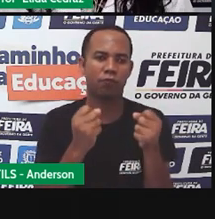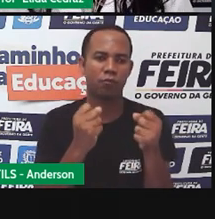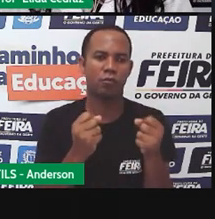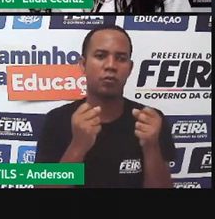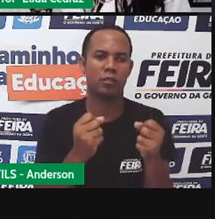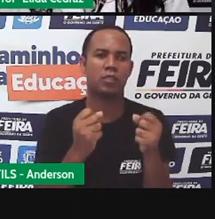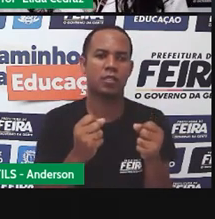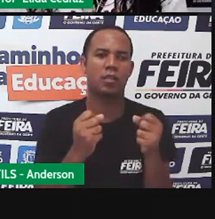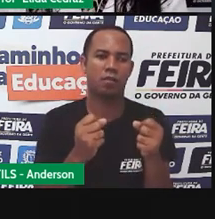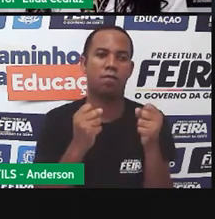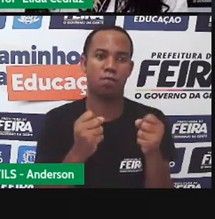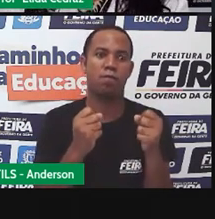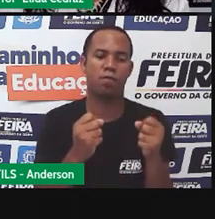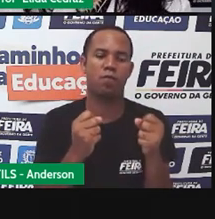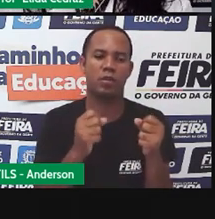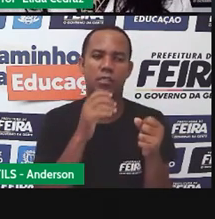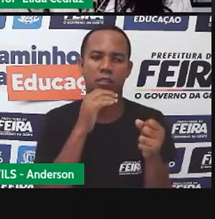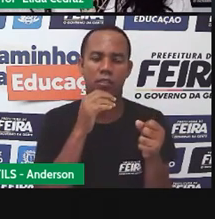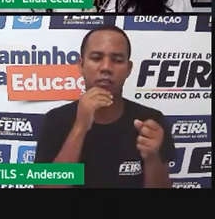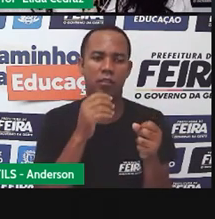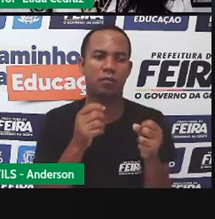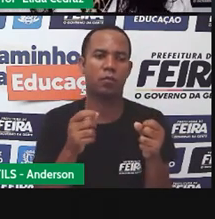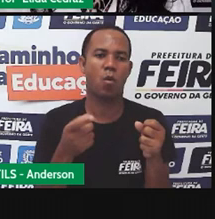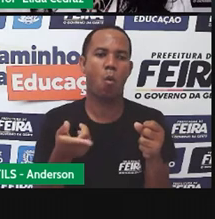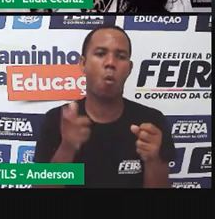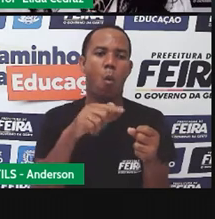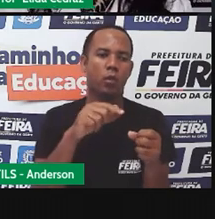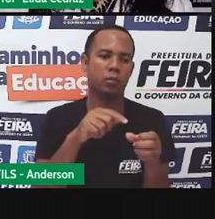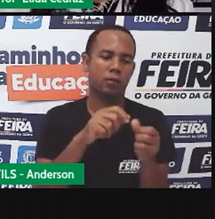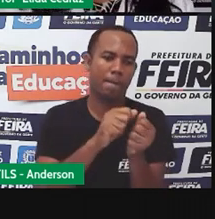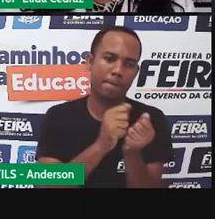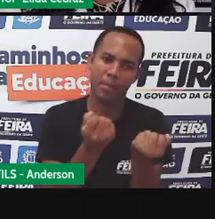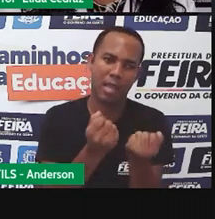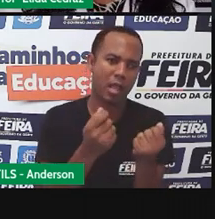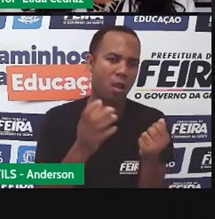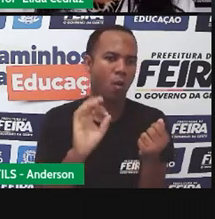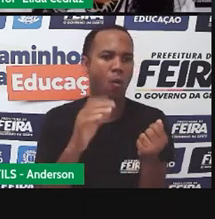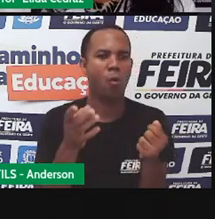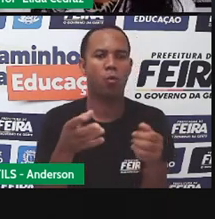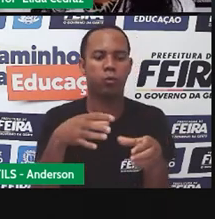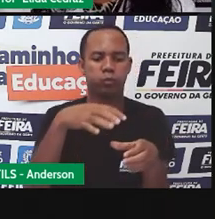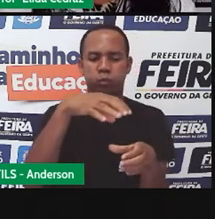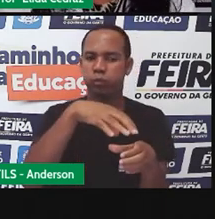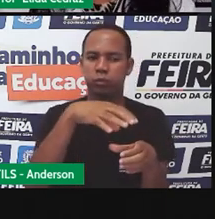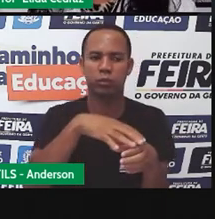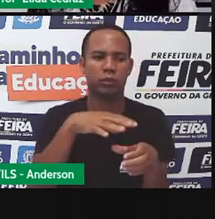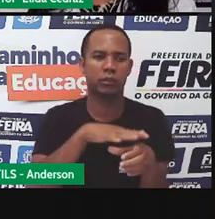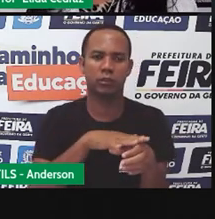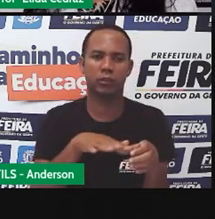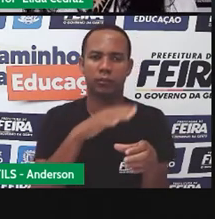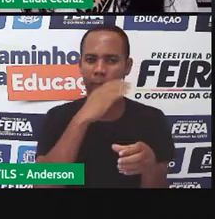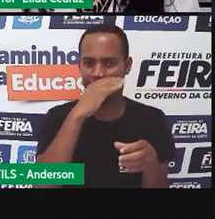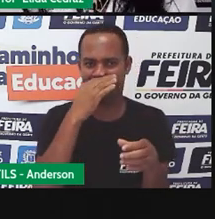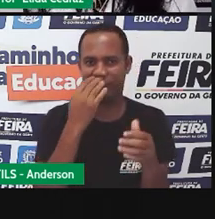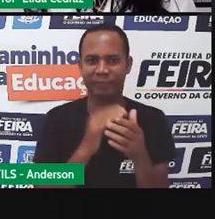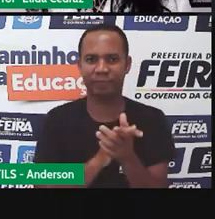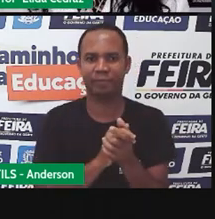de resistir a outro objeto ou um outro material.